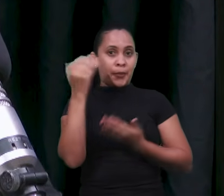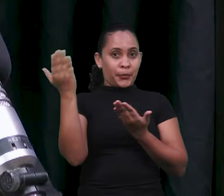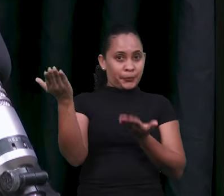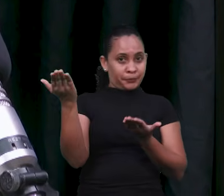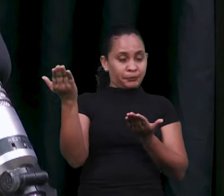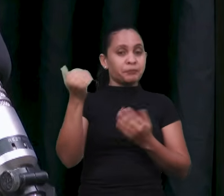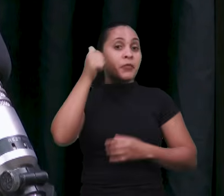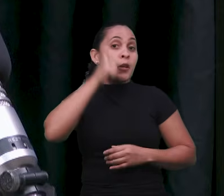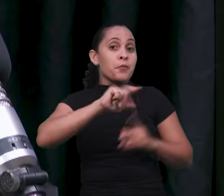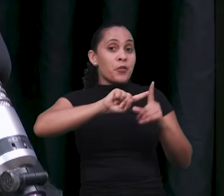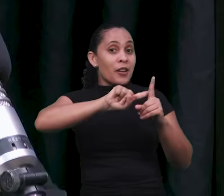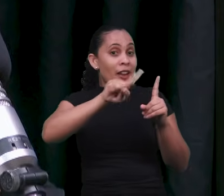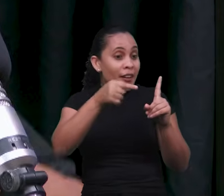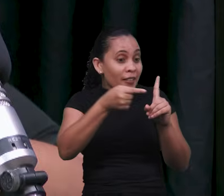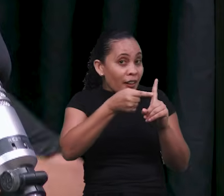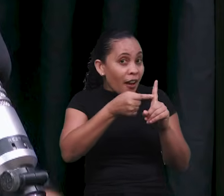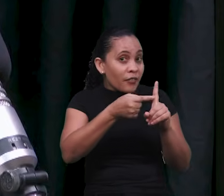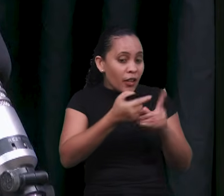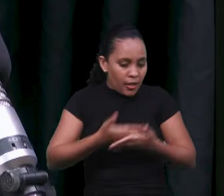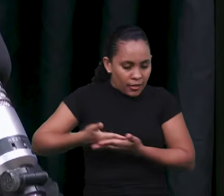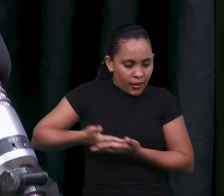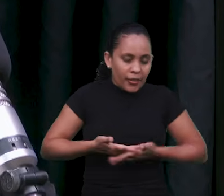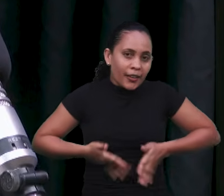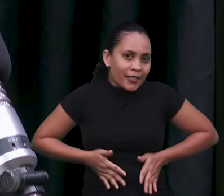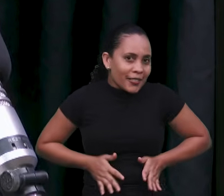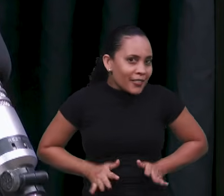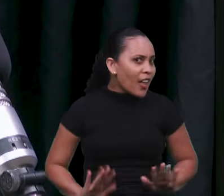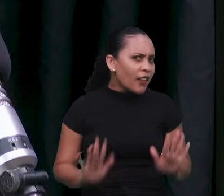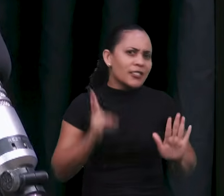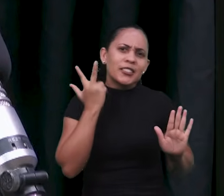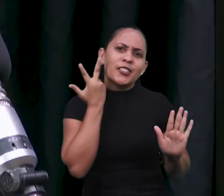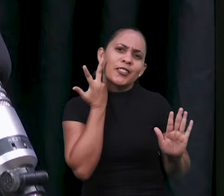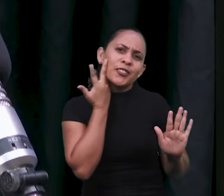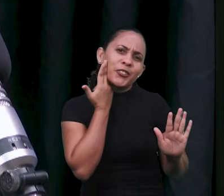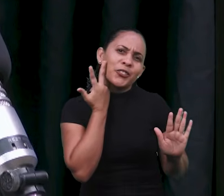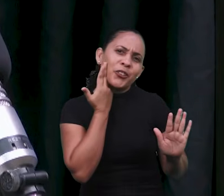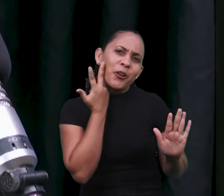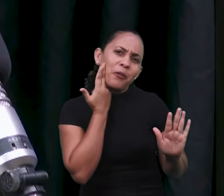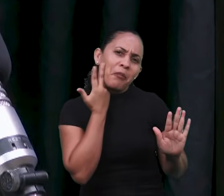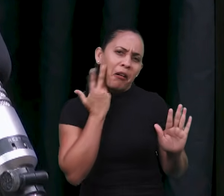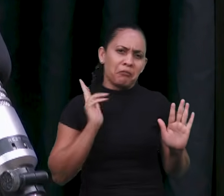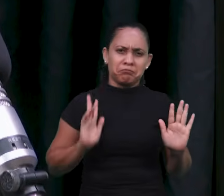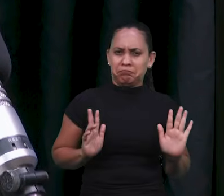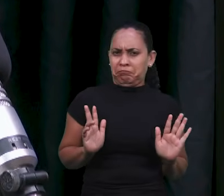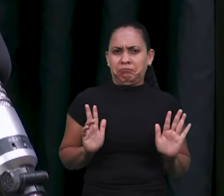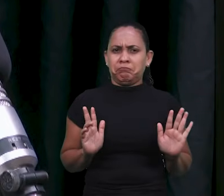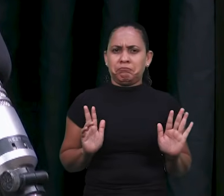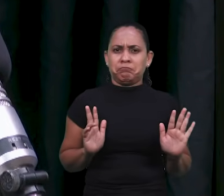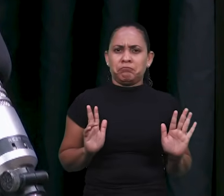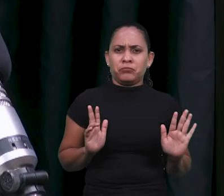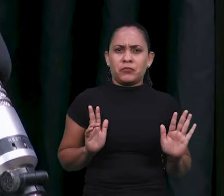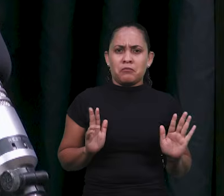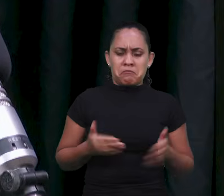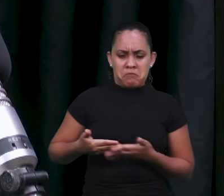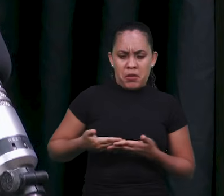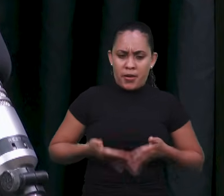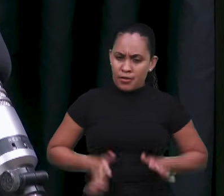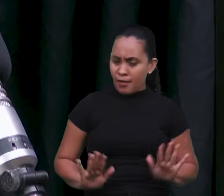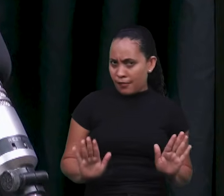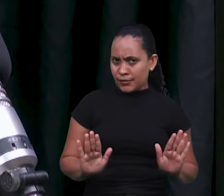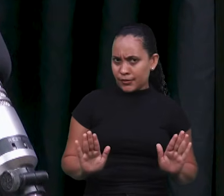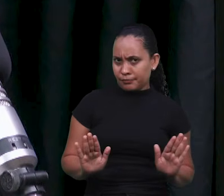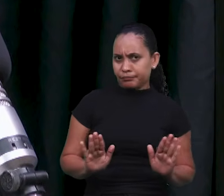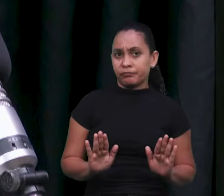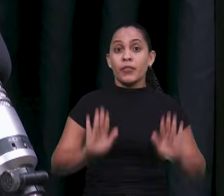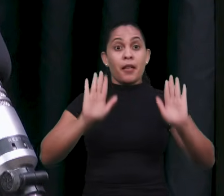mulher grávida, neném nasce, Uhum. normal. Né, se fala, ó, normal, bebê